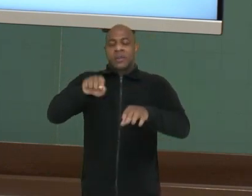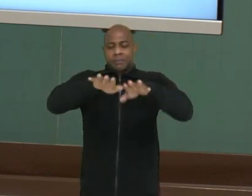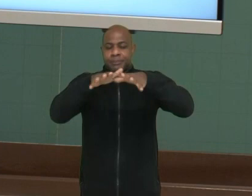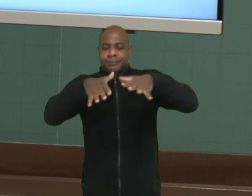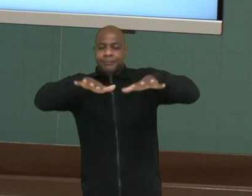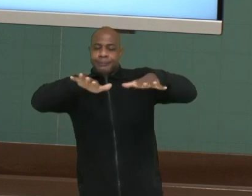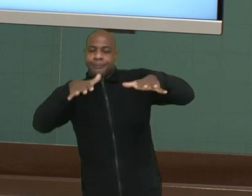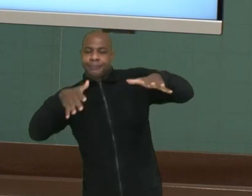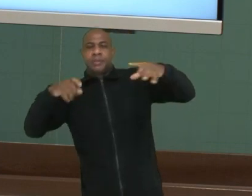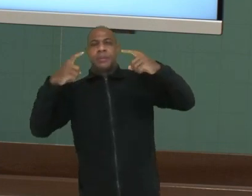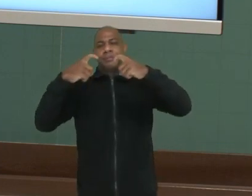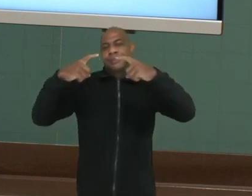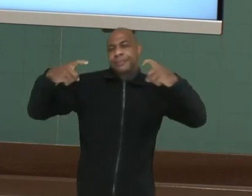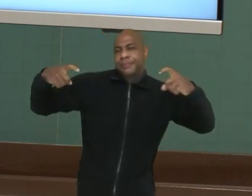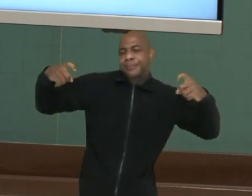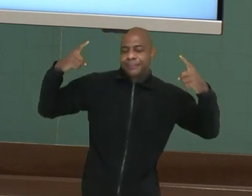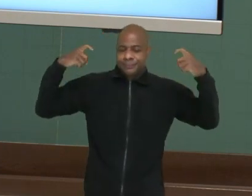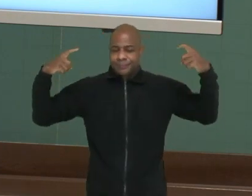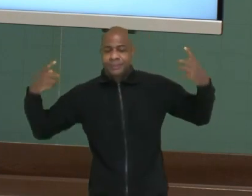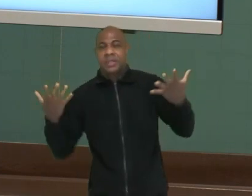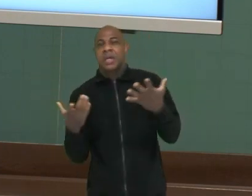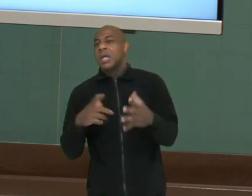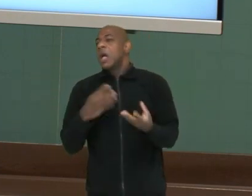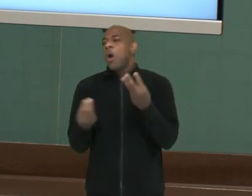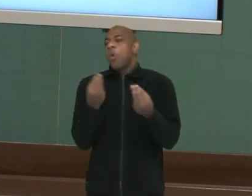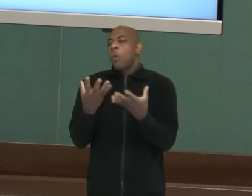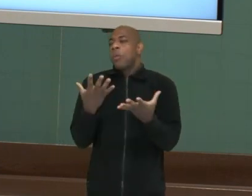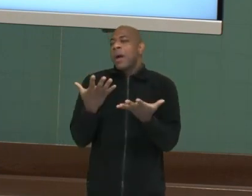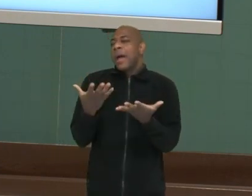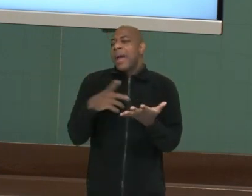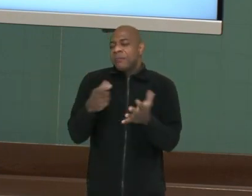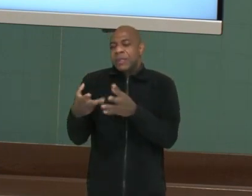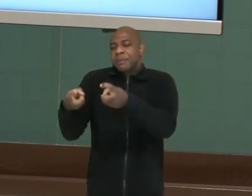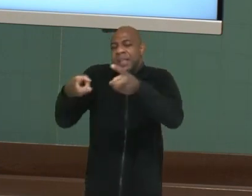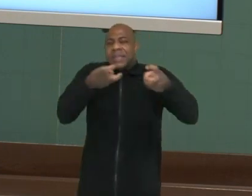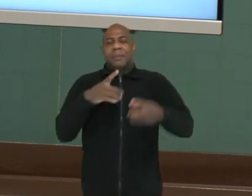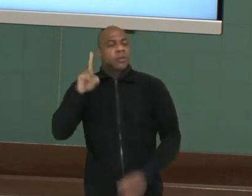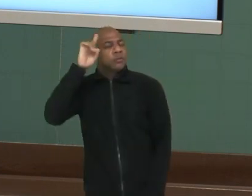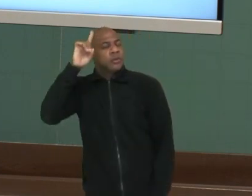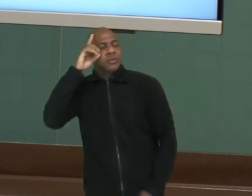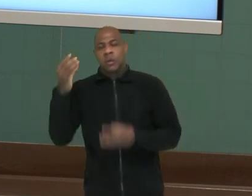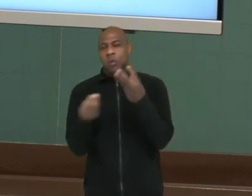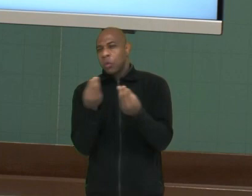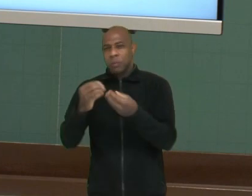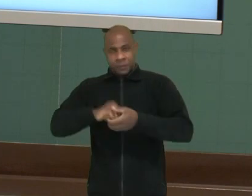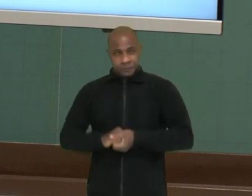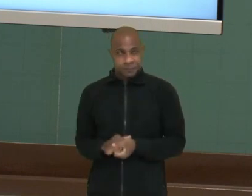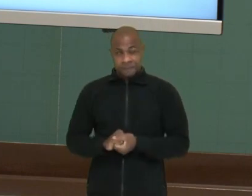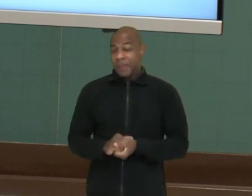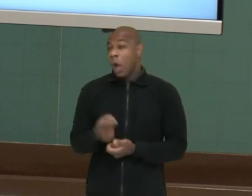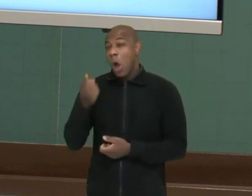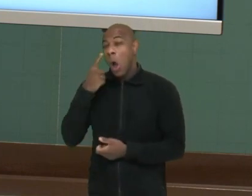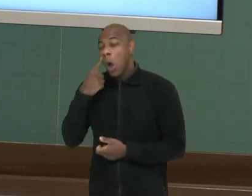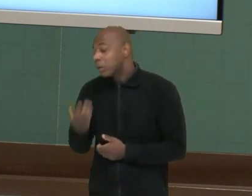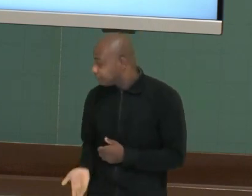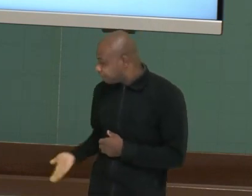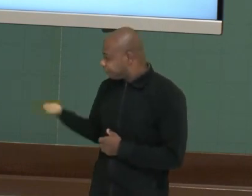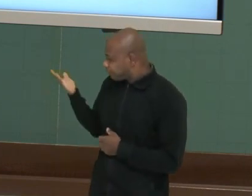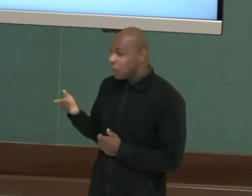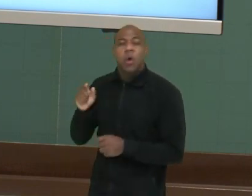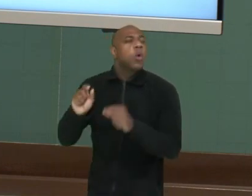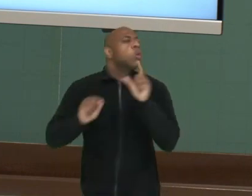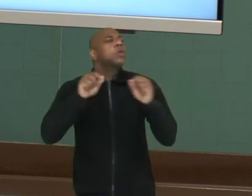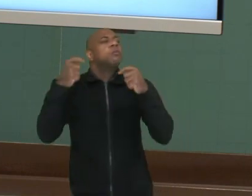essas ondas elas aparecem no seu dia a dia. Então vamos lá? Vamos trabalhar? Olha só, pessoal, o que é que